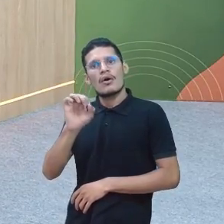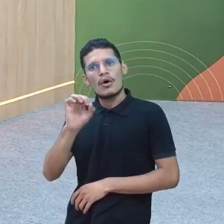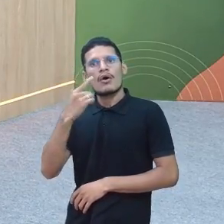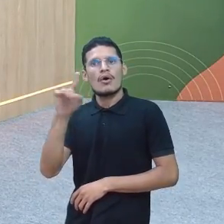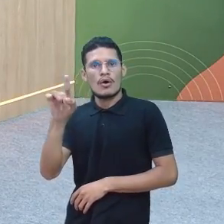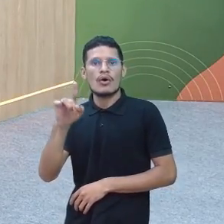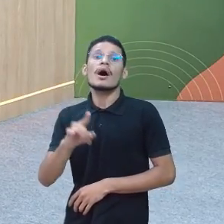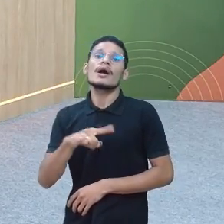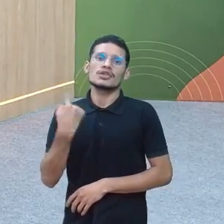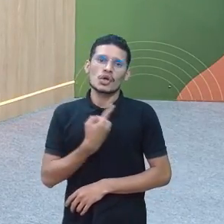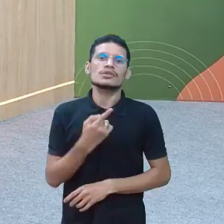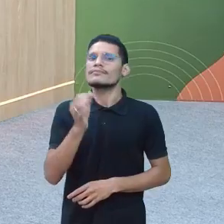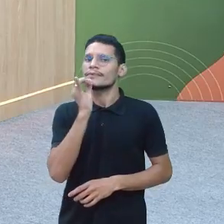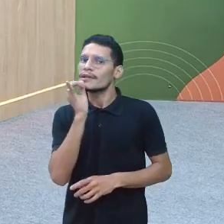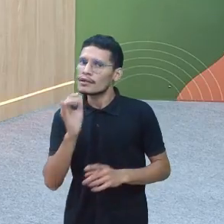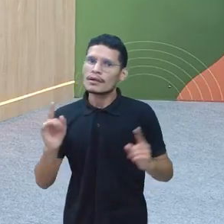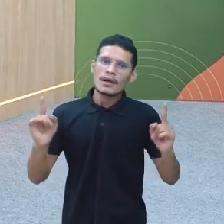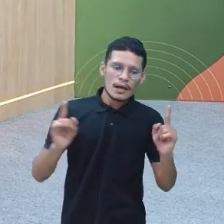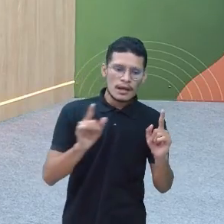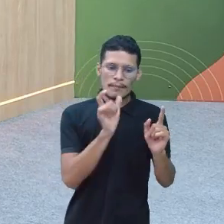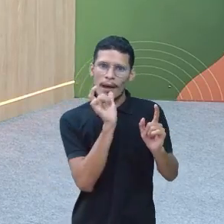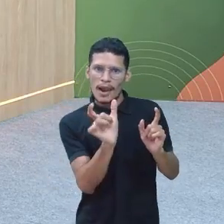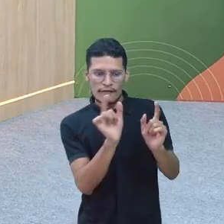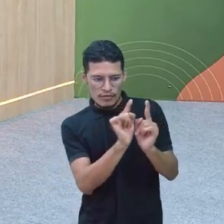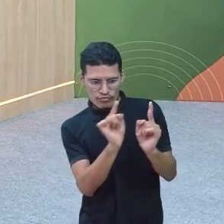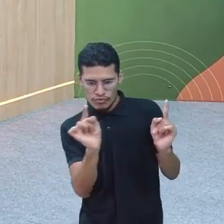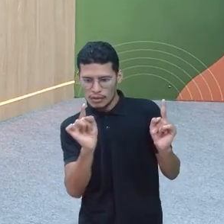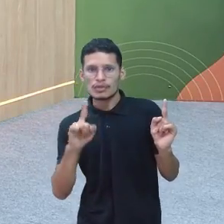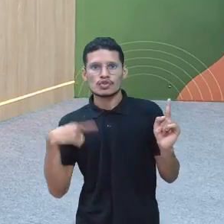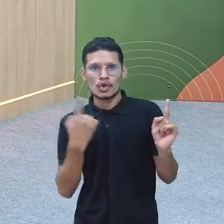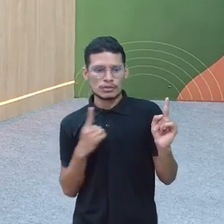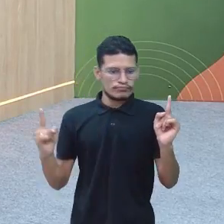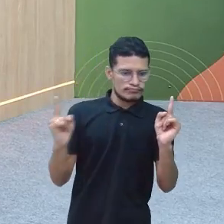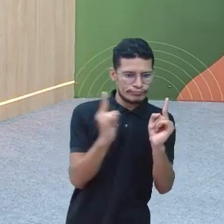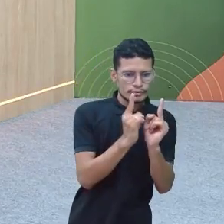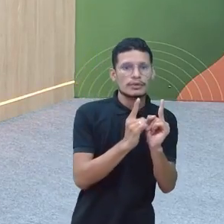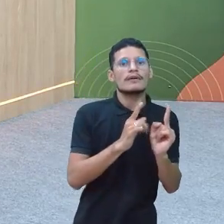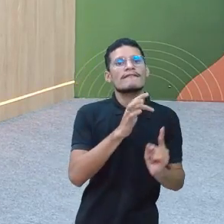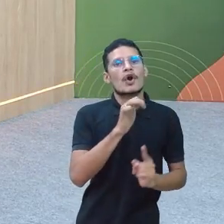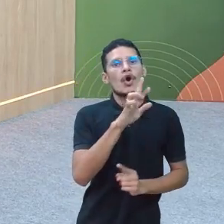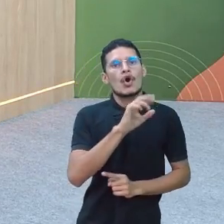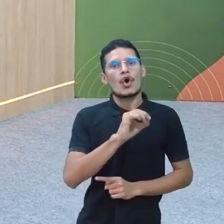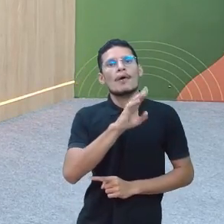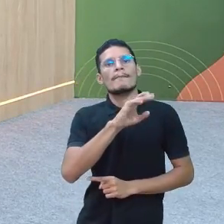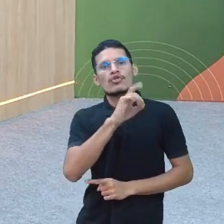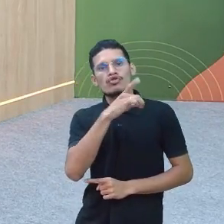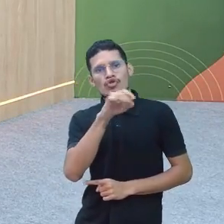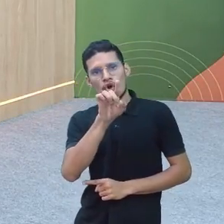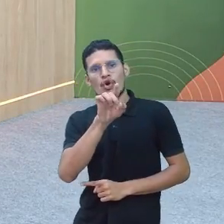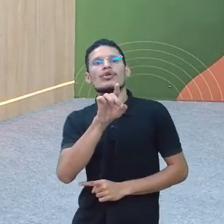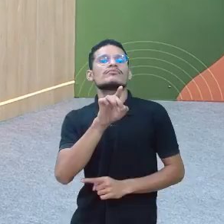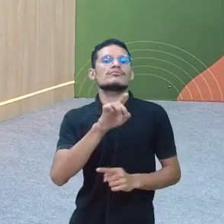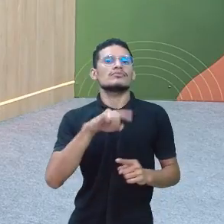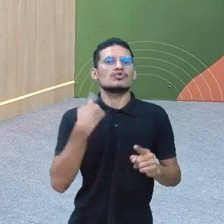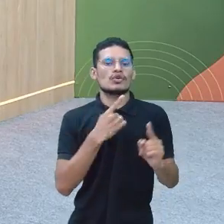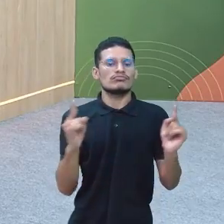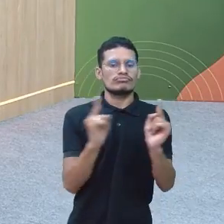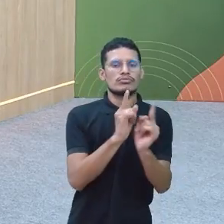gente tenta diminuir ela, entende? Já era forró-bodó, ficou forró.